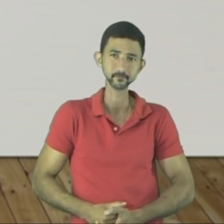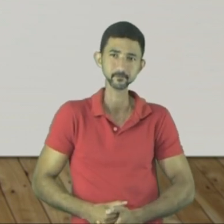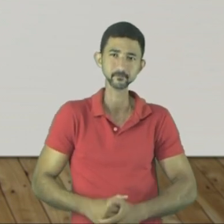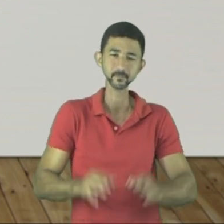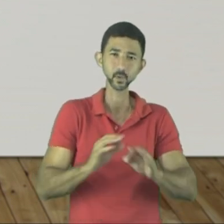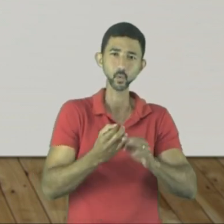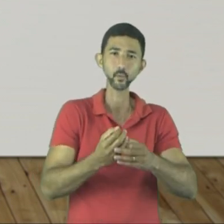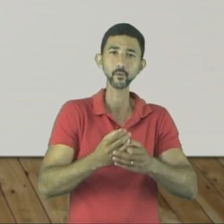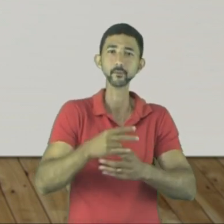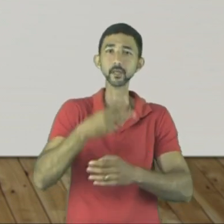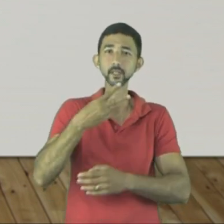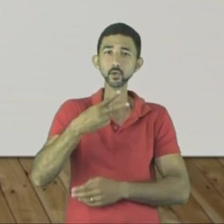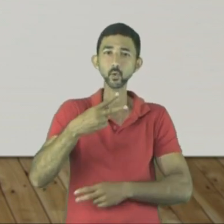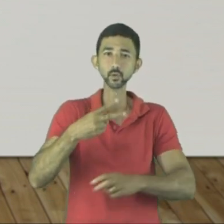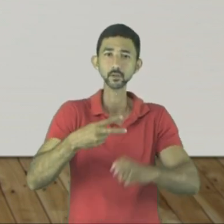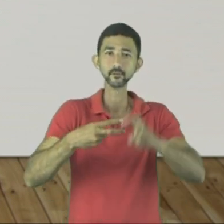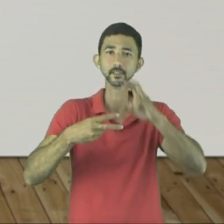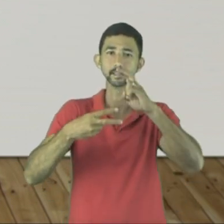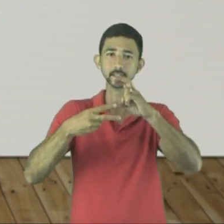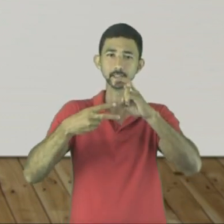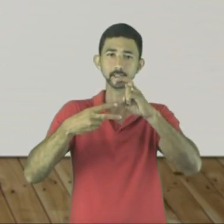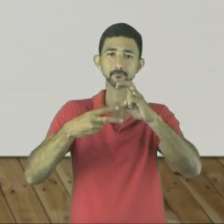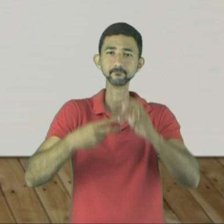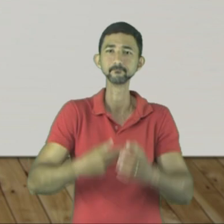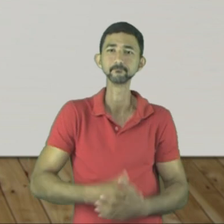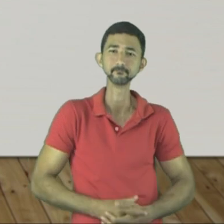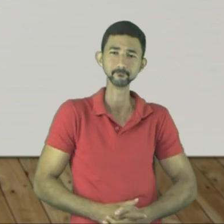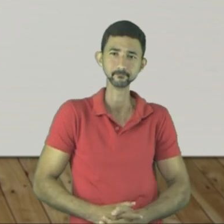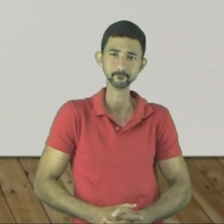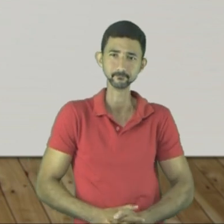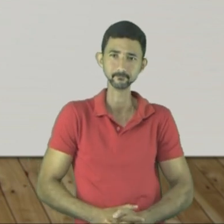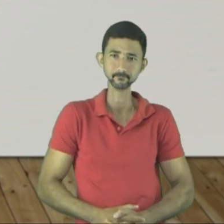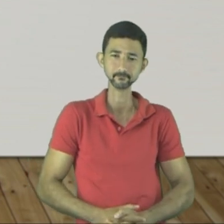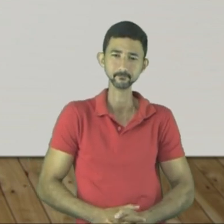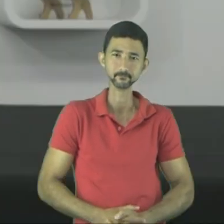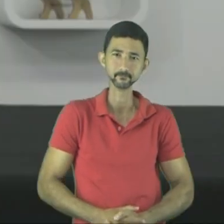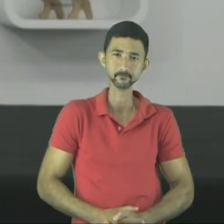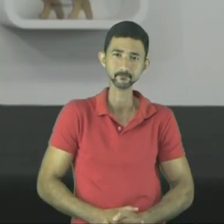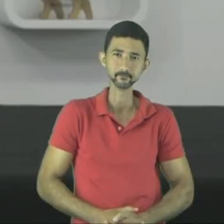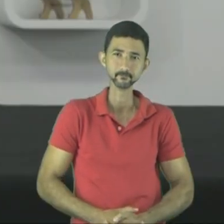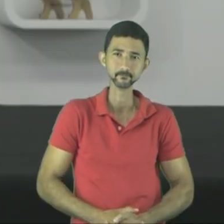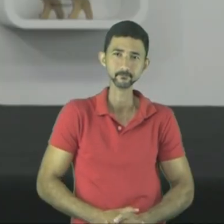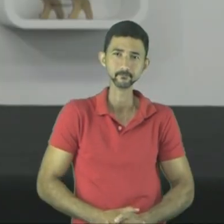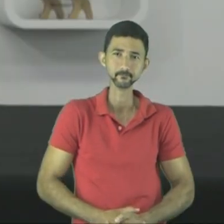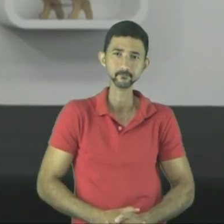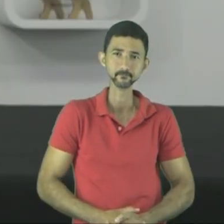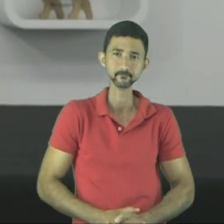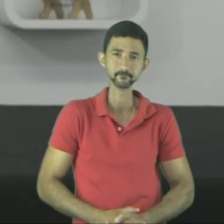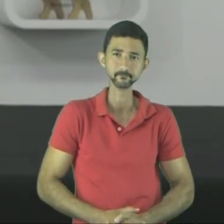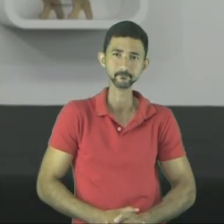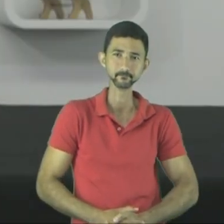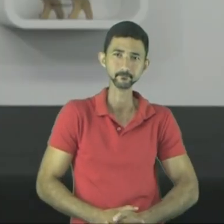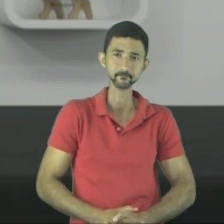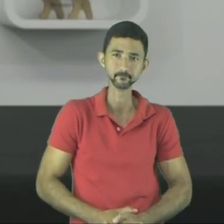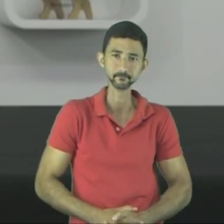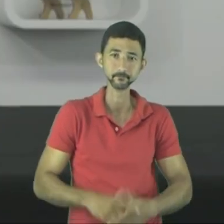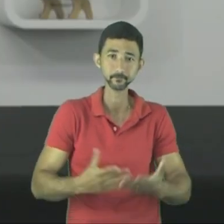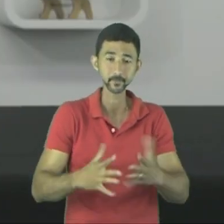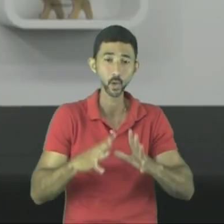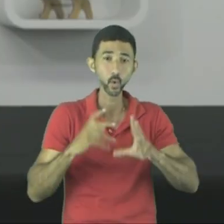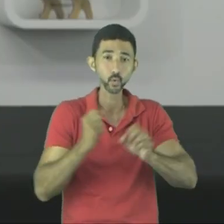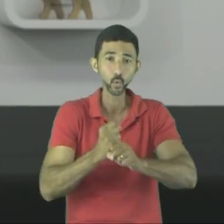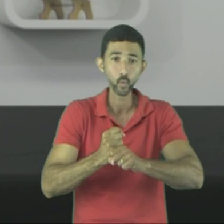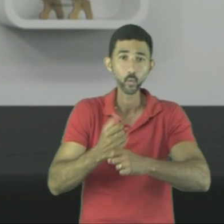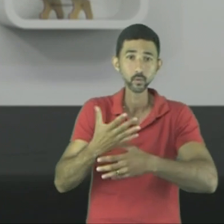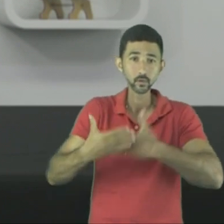aparecendo 5 vezes. Vem comigo agora. Então, tudo isso